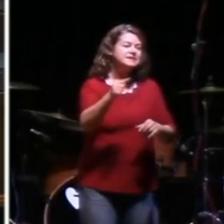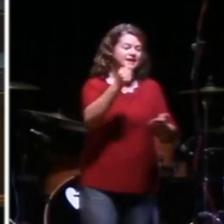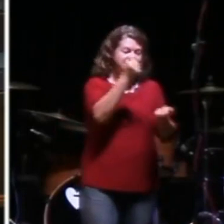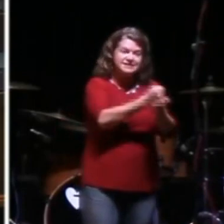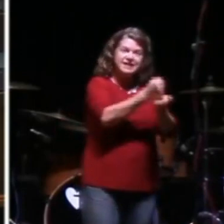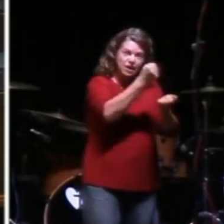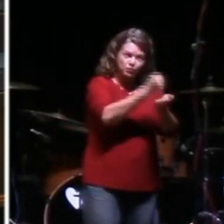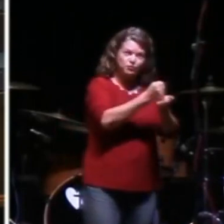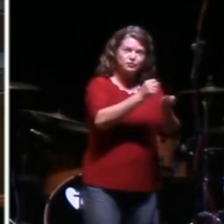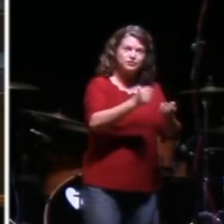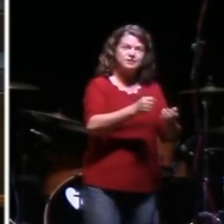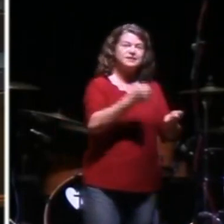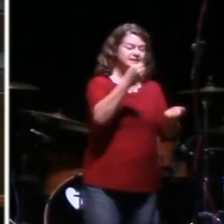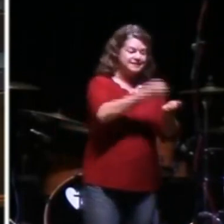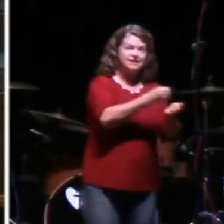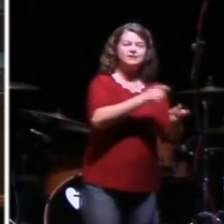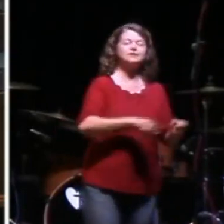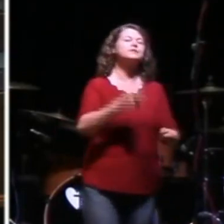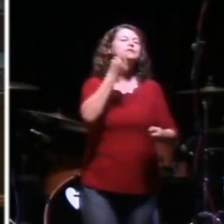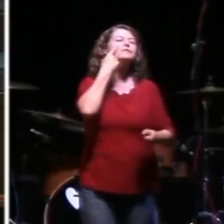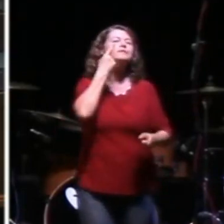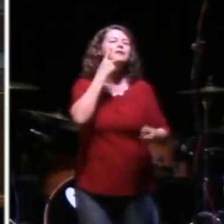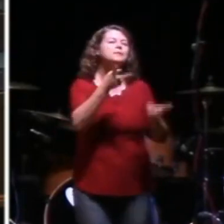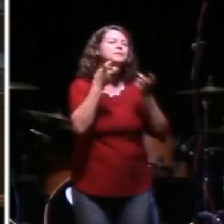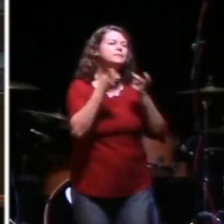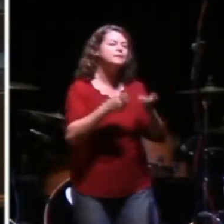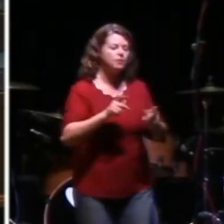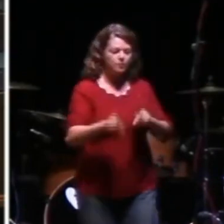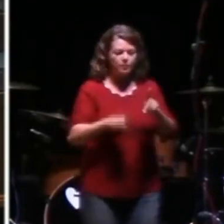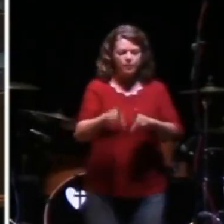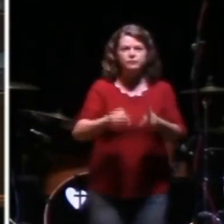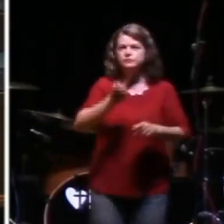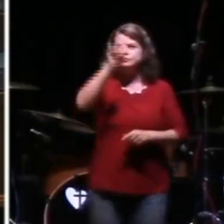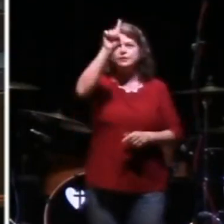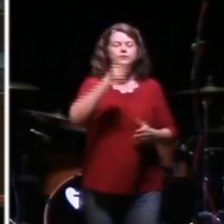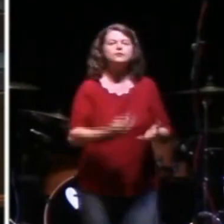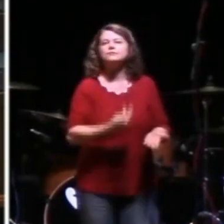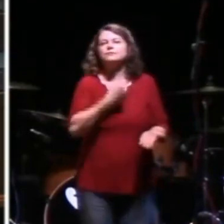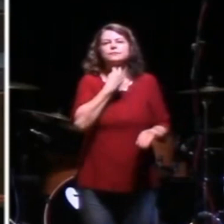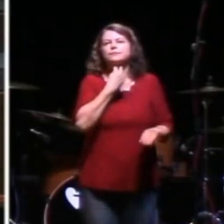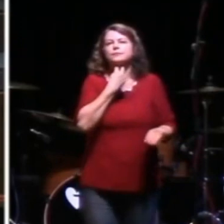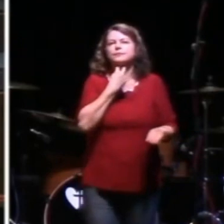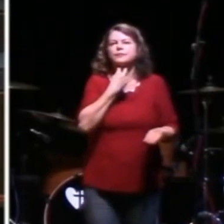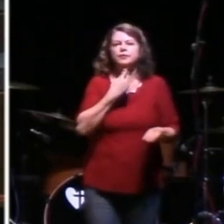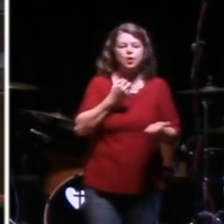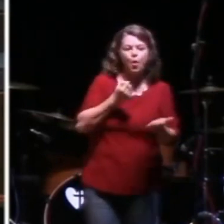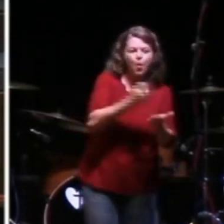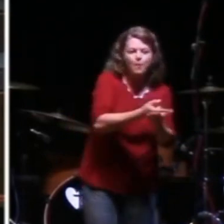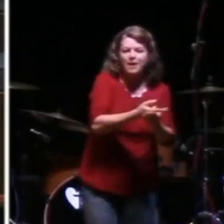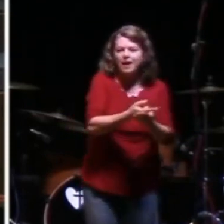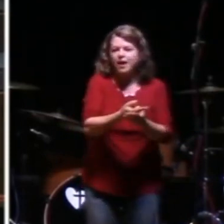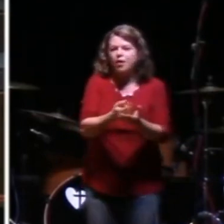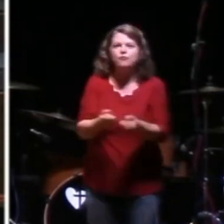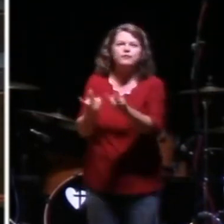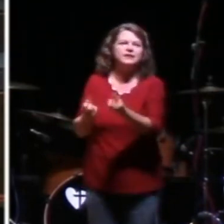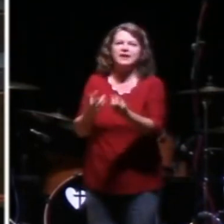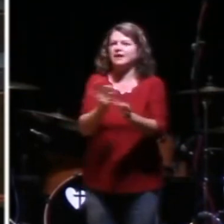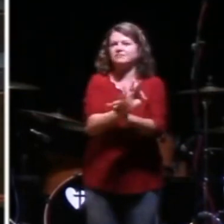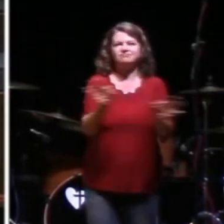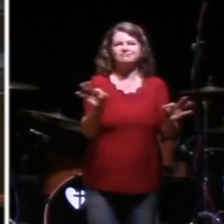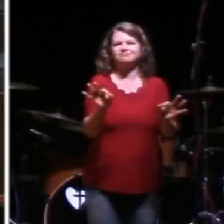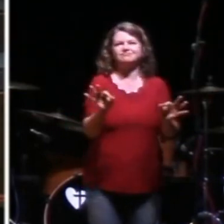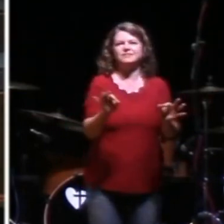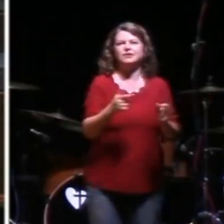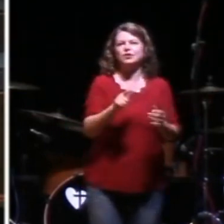selos você vai ver que o povo de deus não pode comprar nem vender porque não tem a marca da besta mas nas sete taças daí eu na